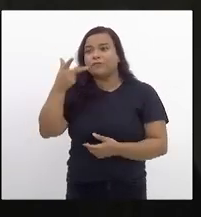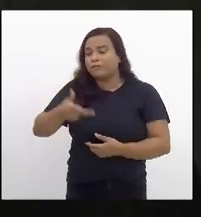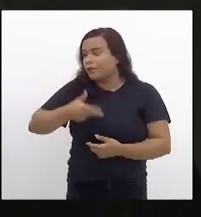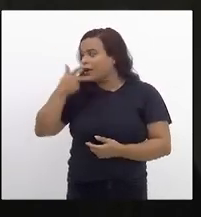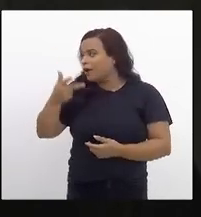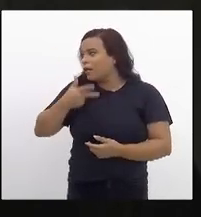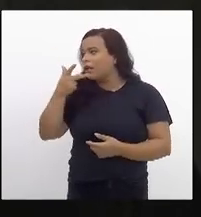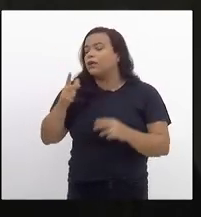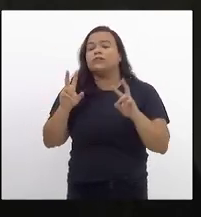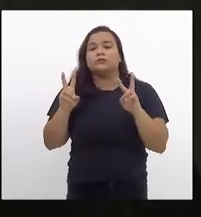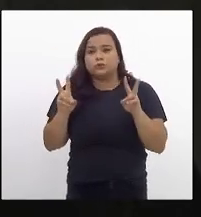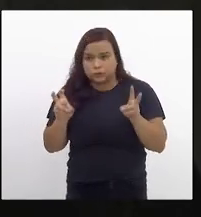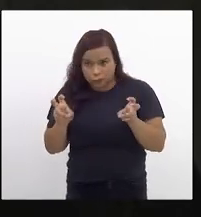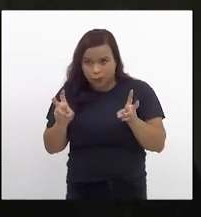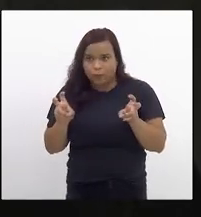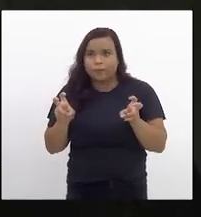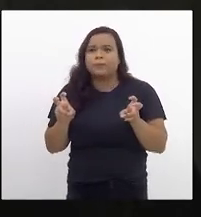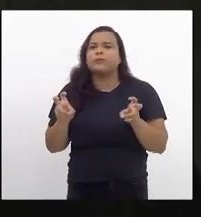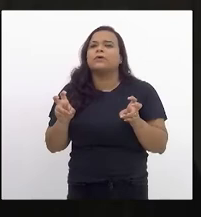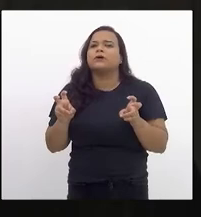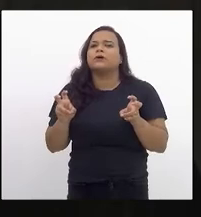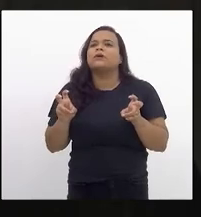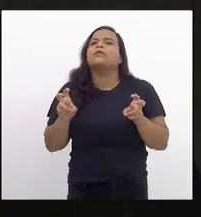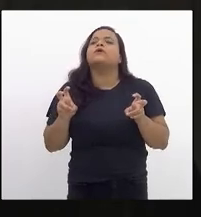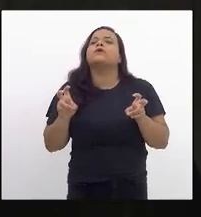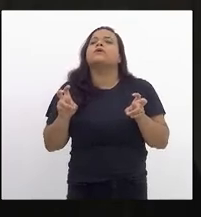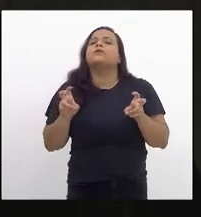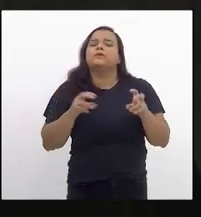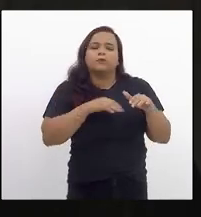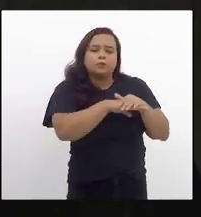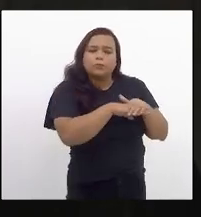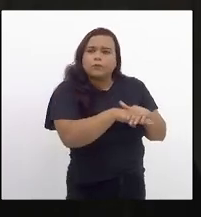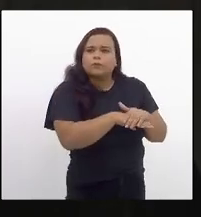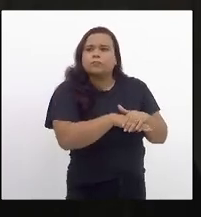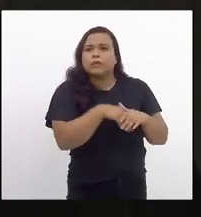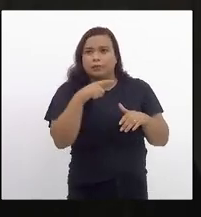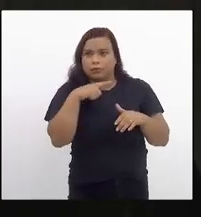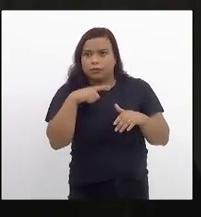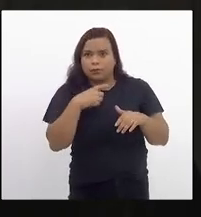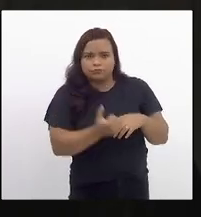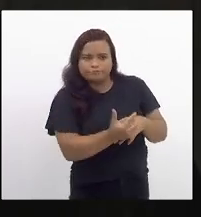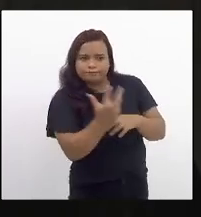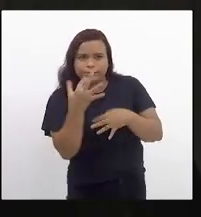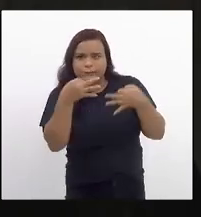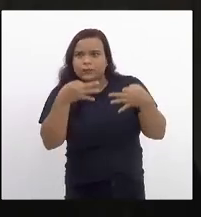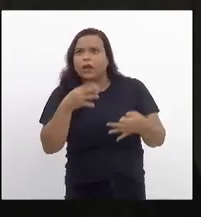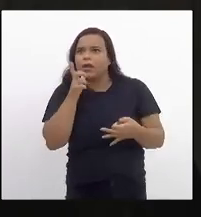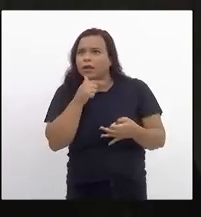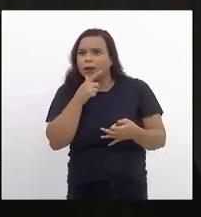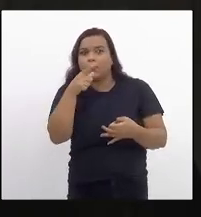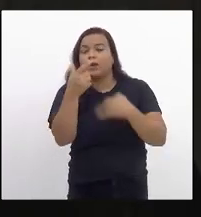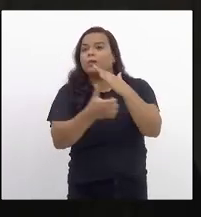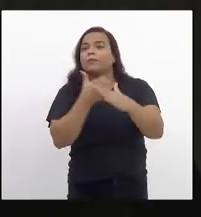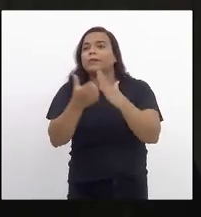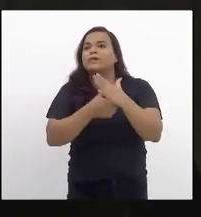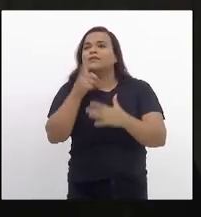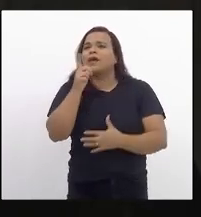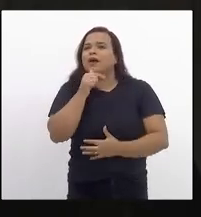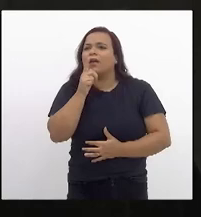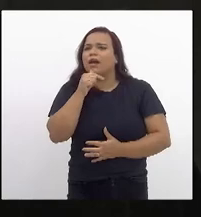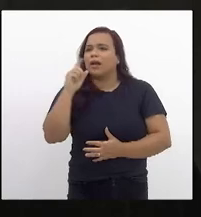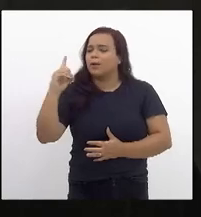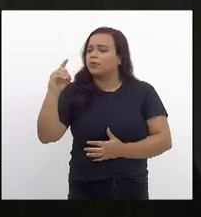da questão do abastecimento de água pela empresa águas do rio no município